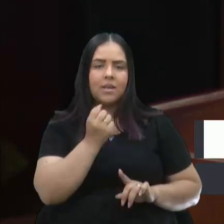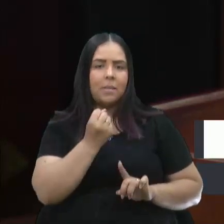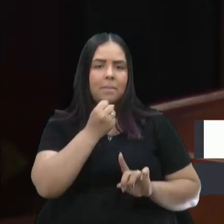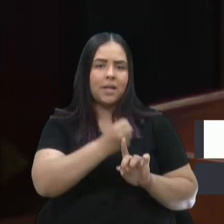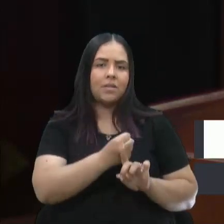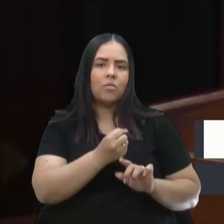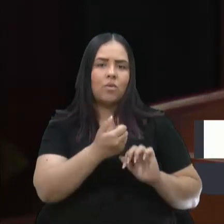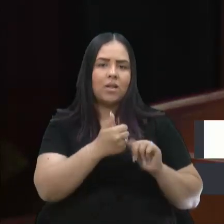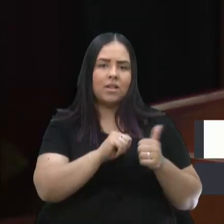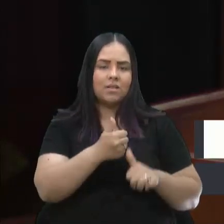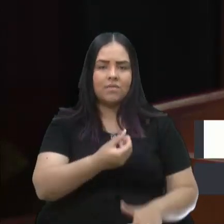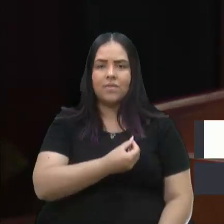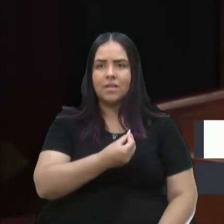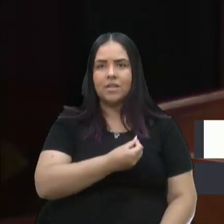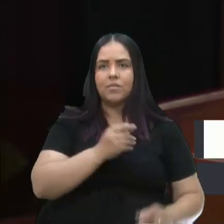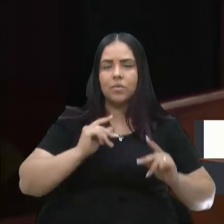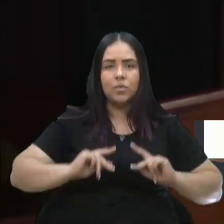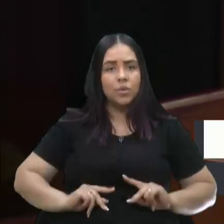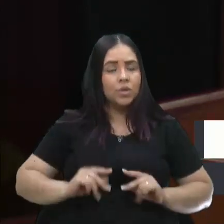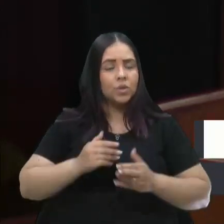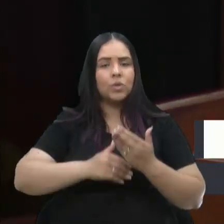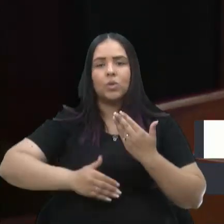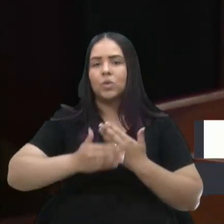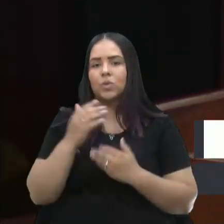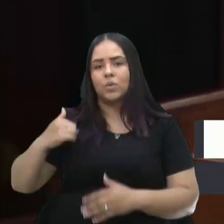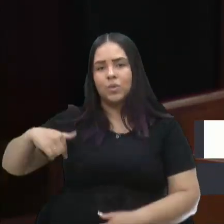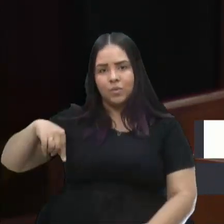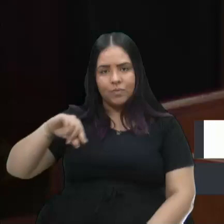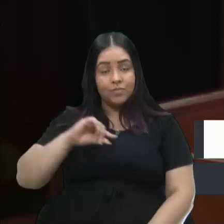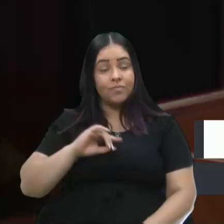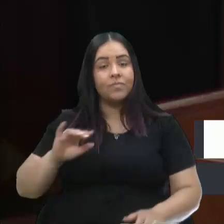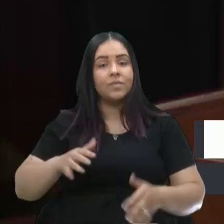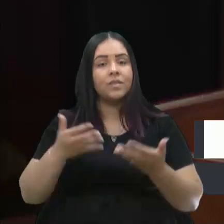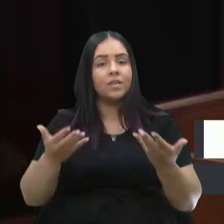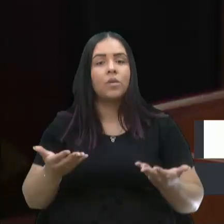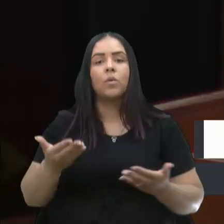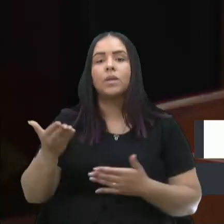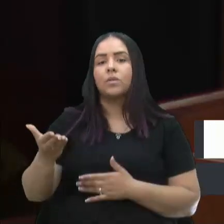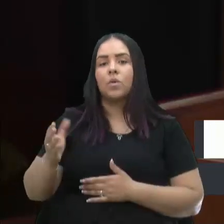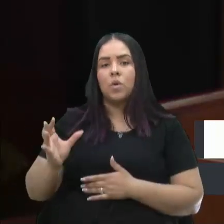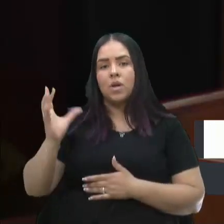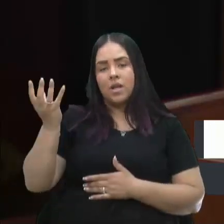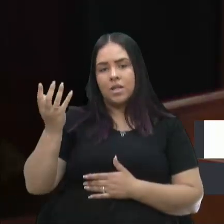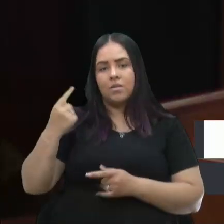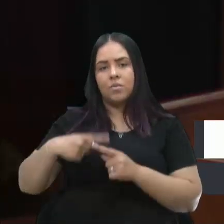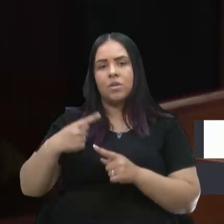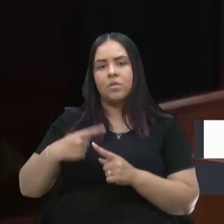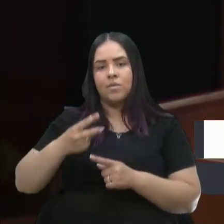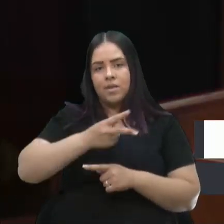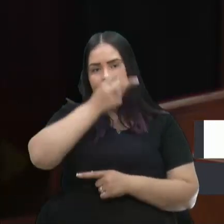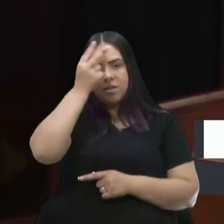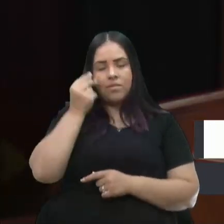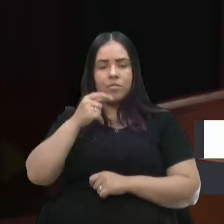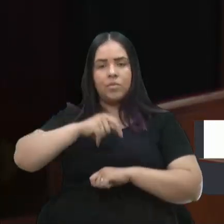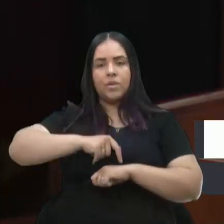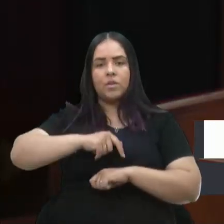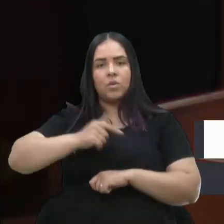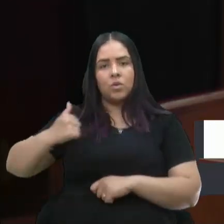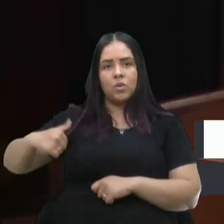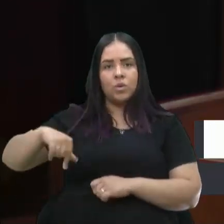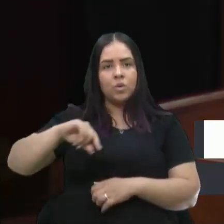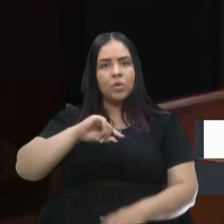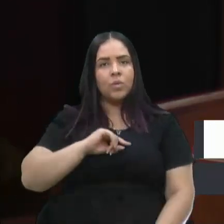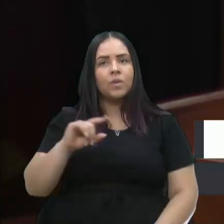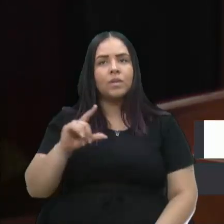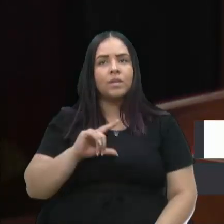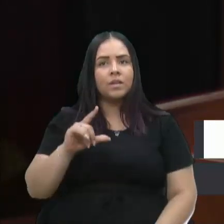de vida das pessoas, de todos nós. E isso acontece porque o município está numa situação em que nós temos